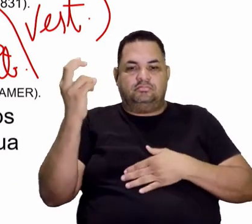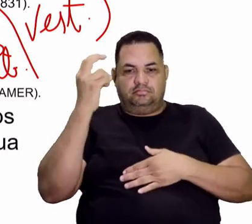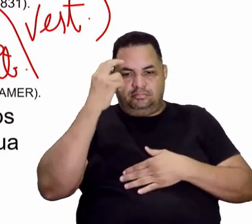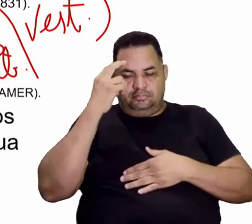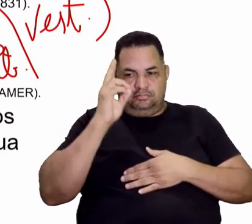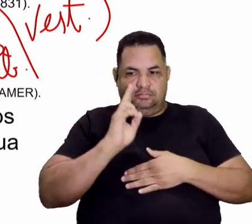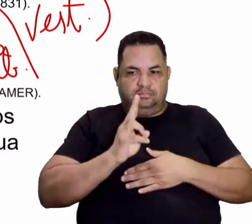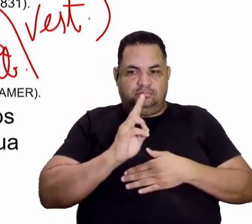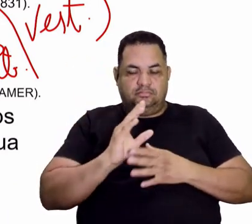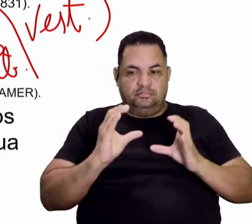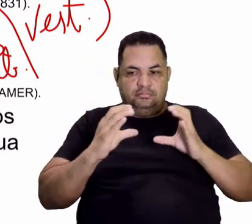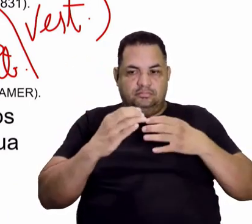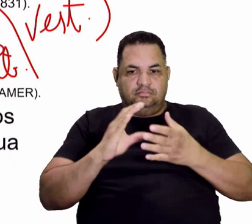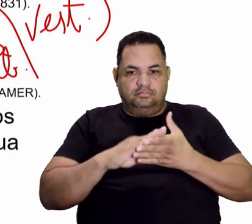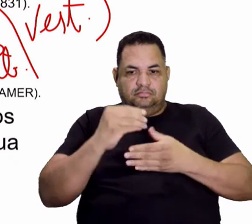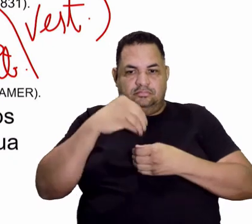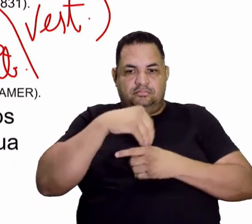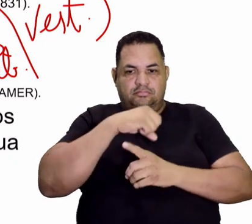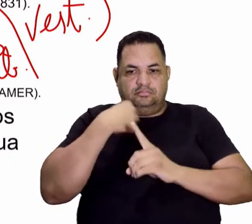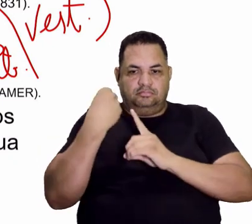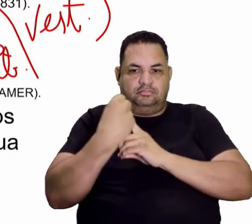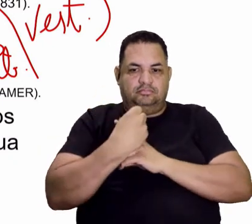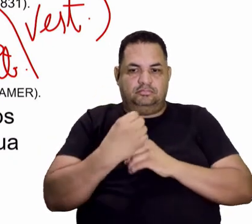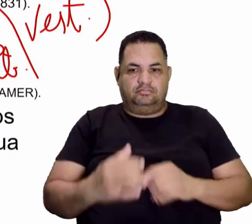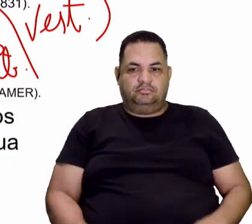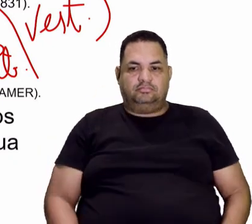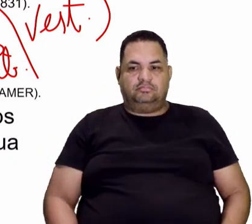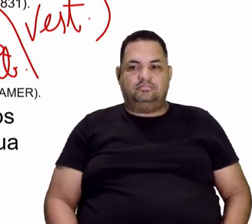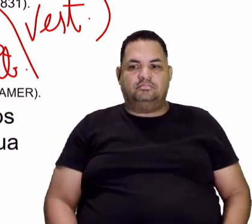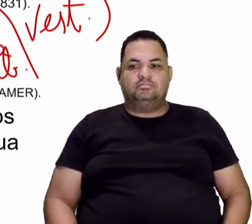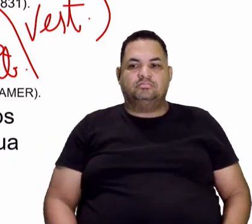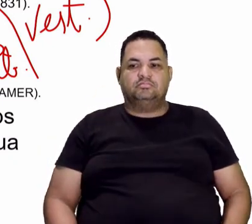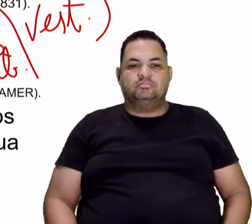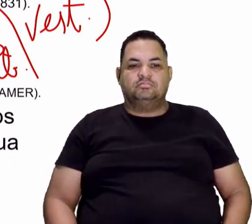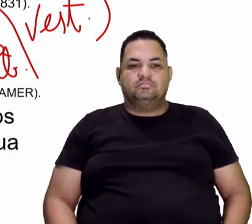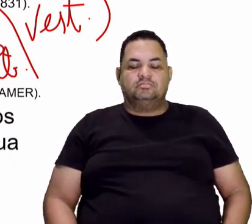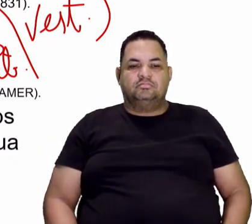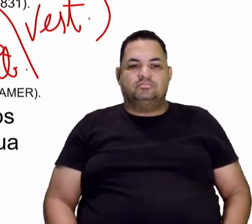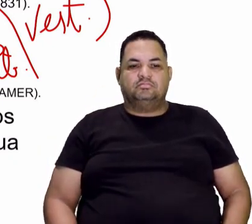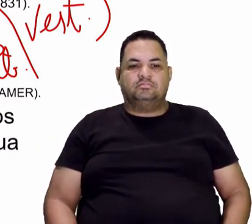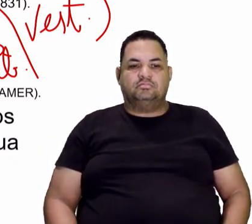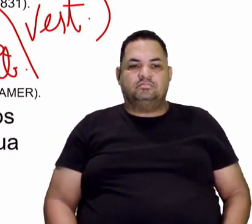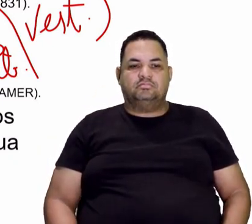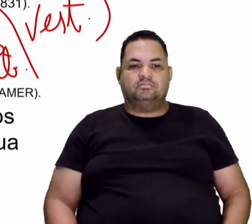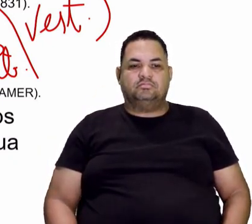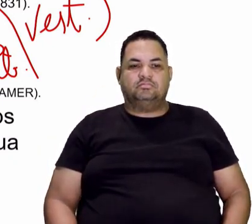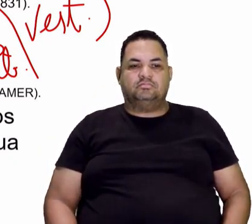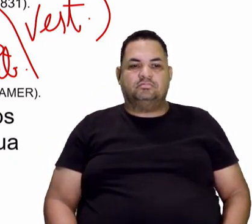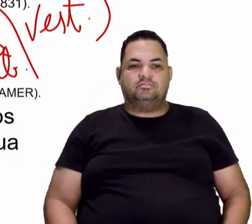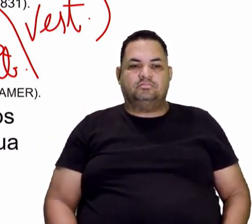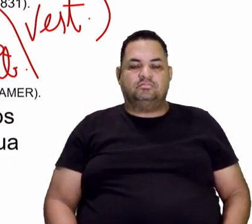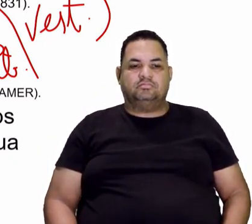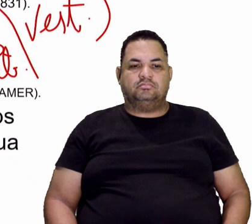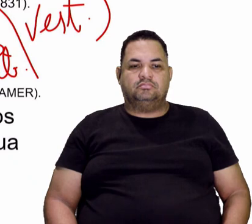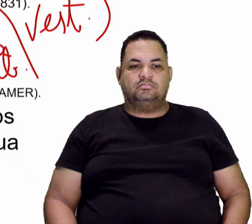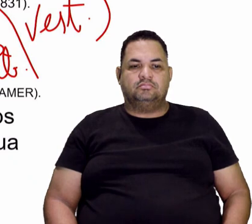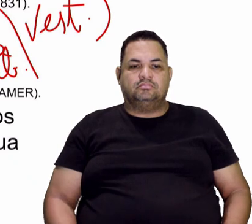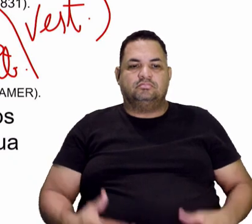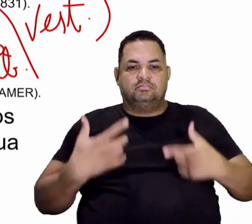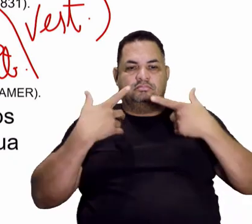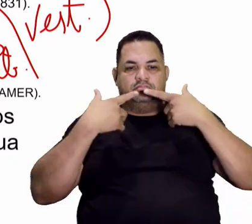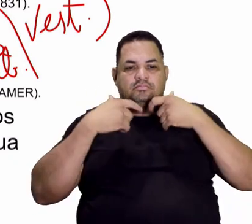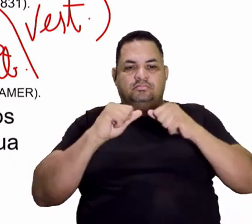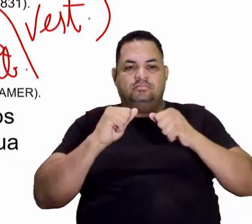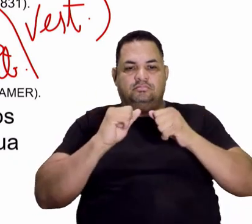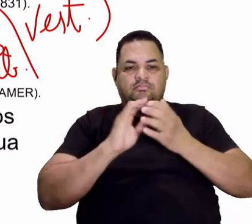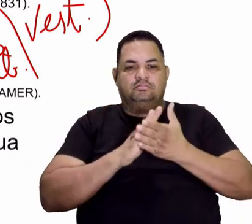sempre em conjunto da sociedade, ok? Agora, elas juntas, ó, sua relação. A linguagem